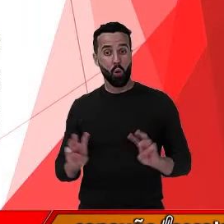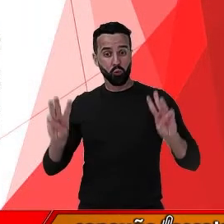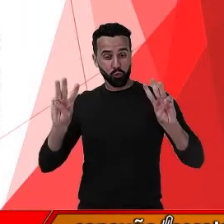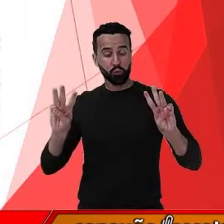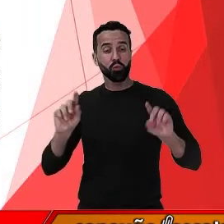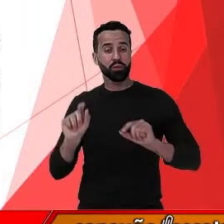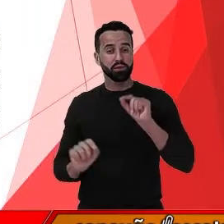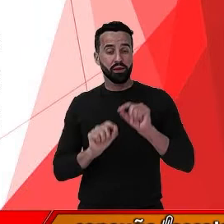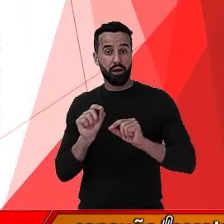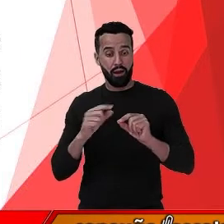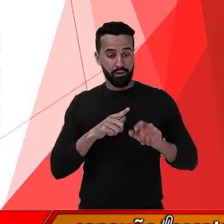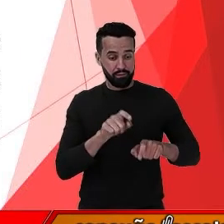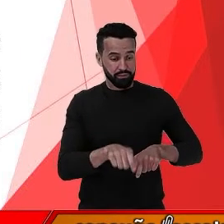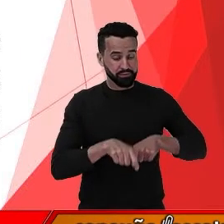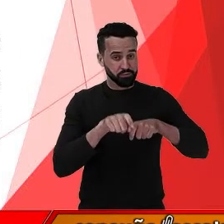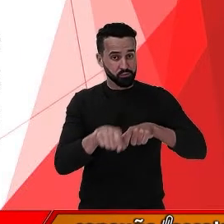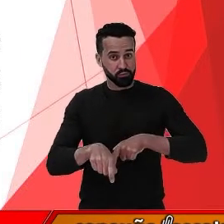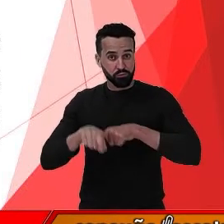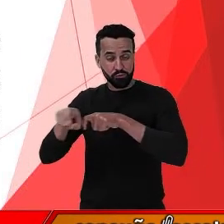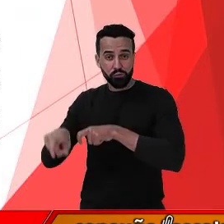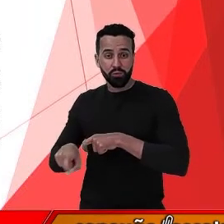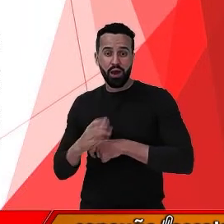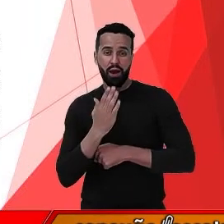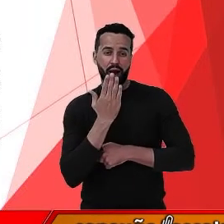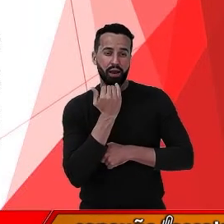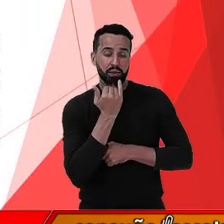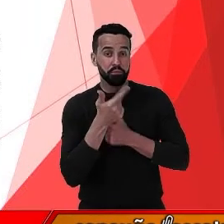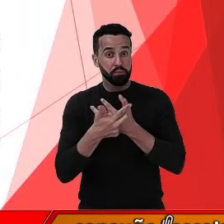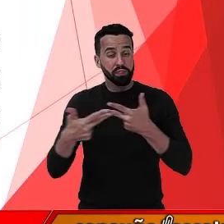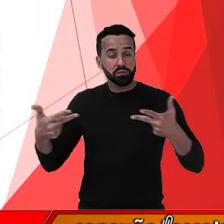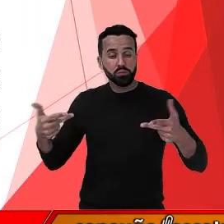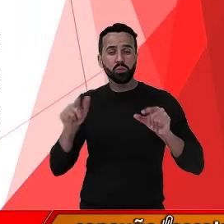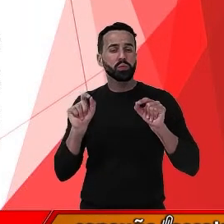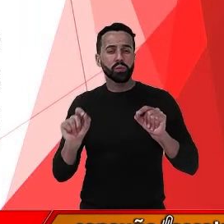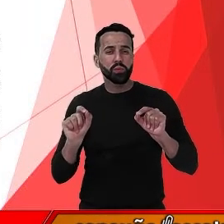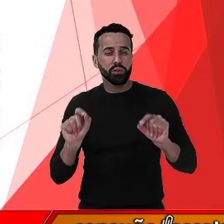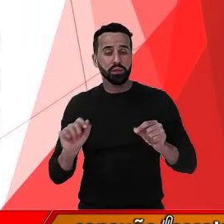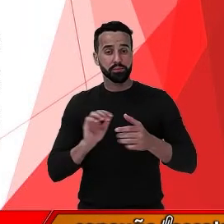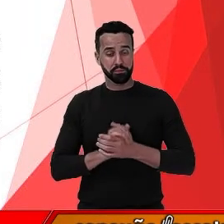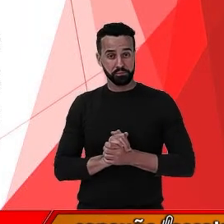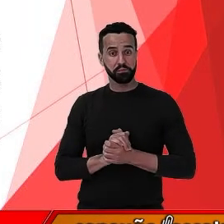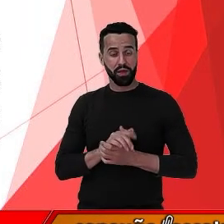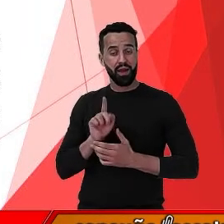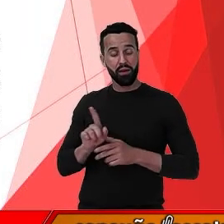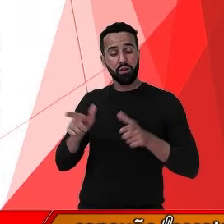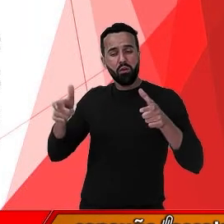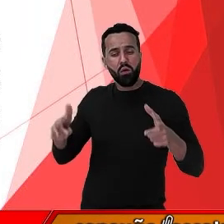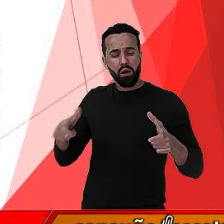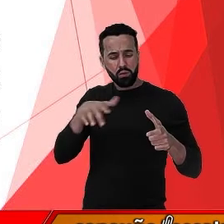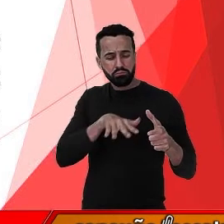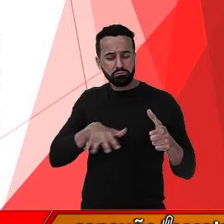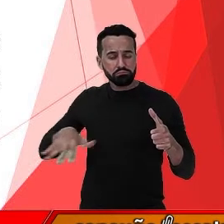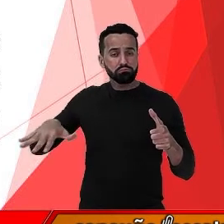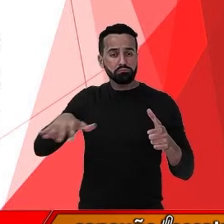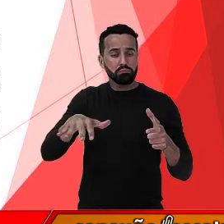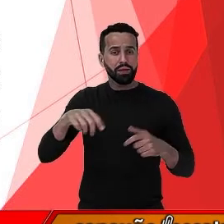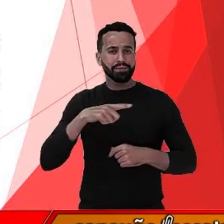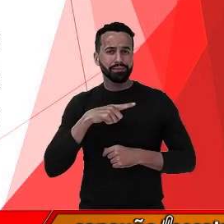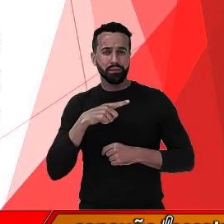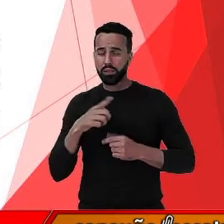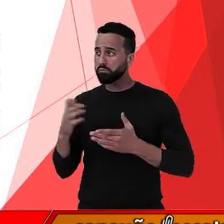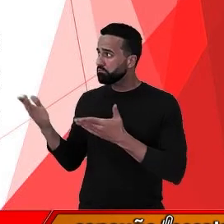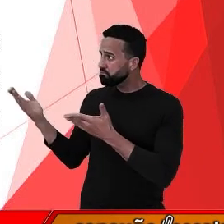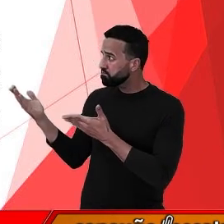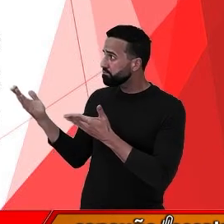Agricultura e a Alimentação, também chamada de FAO, na África subsaariana existem 1